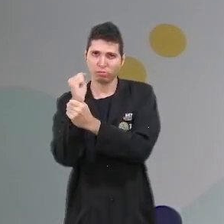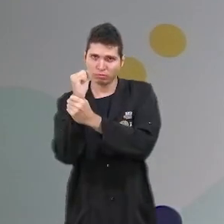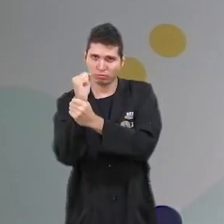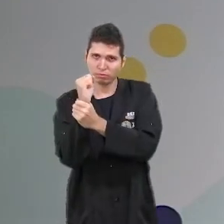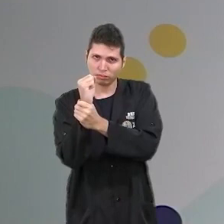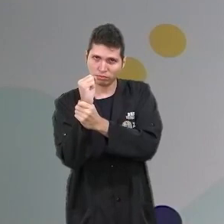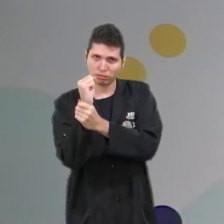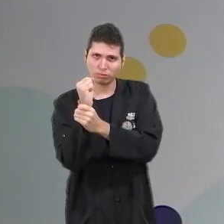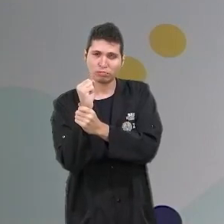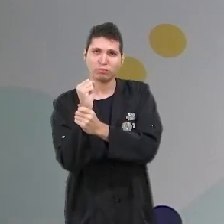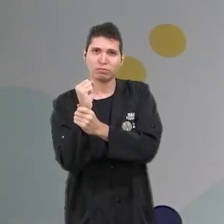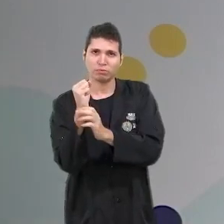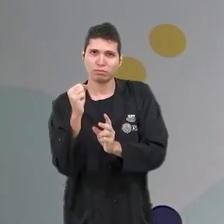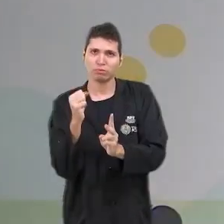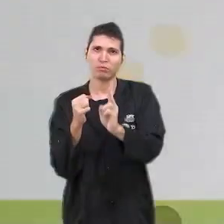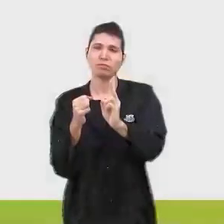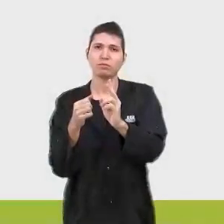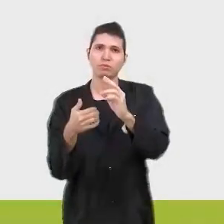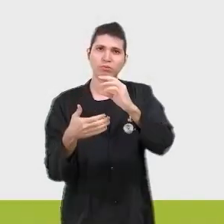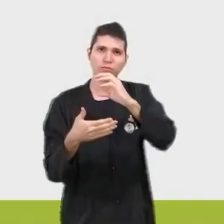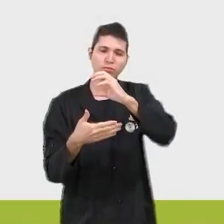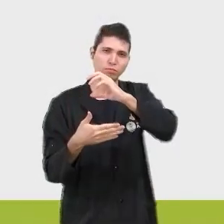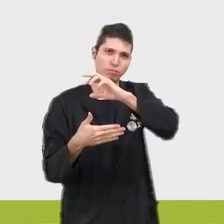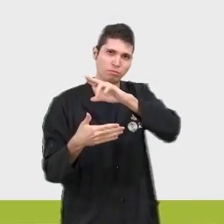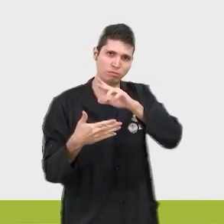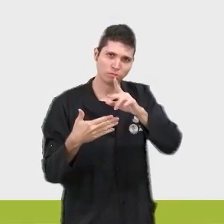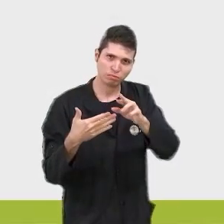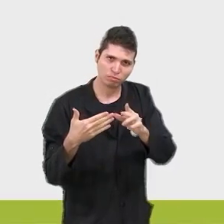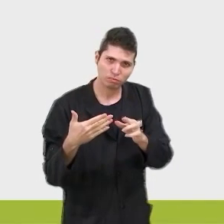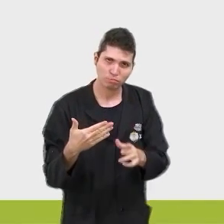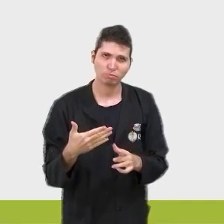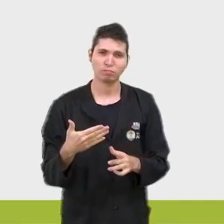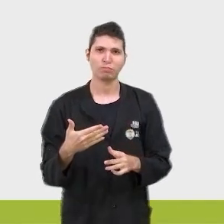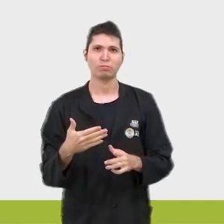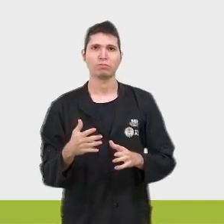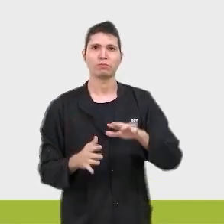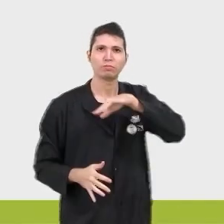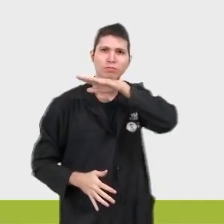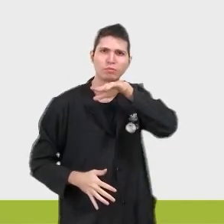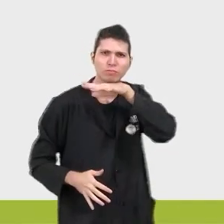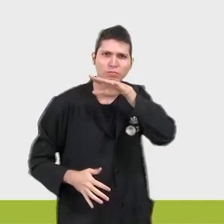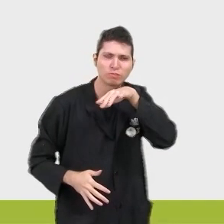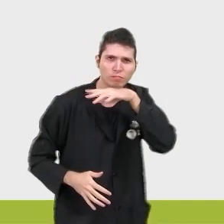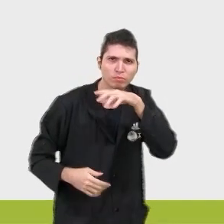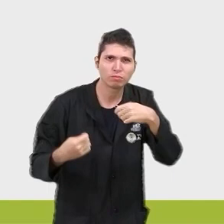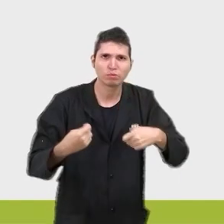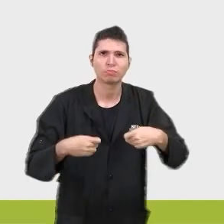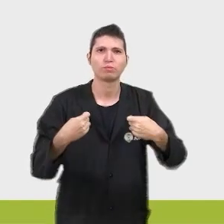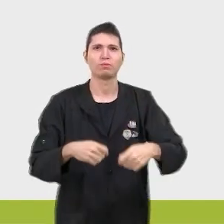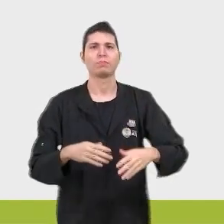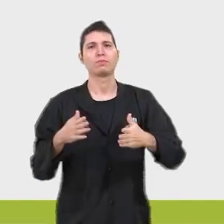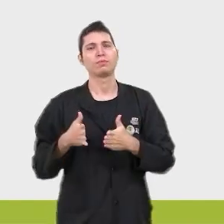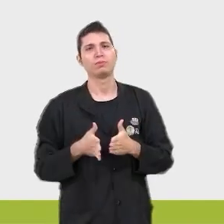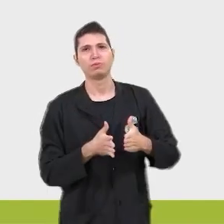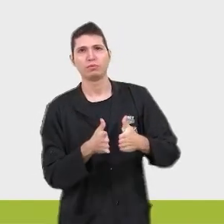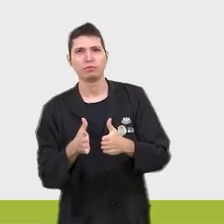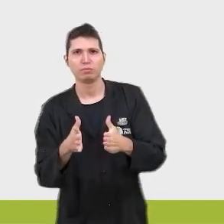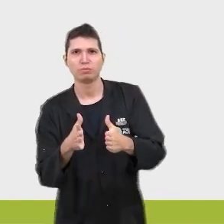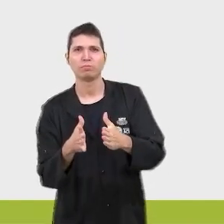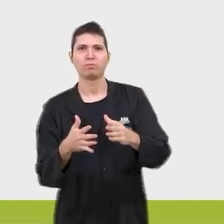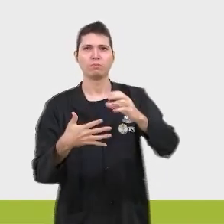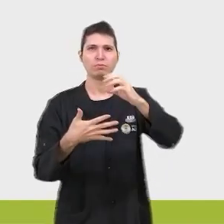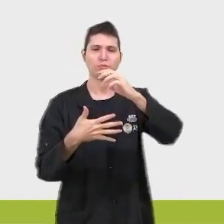dessa espécie, ok? Então tá, os animais e plantas dependentes desses corredores são